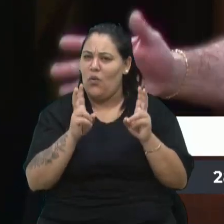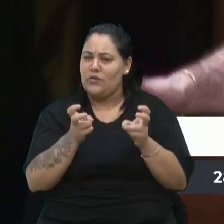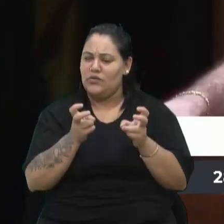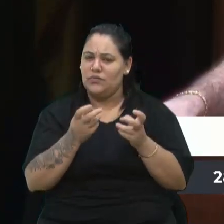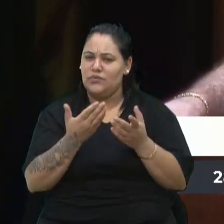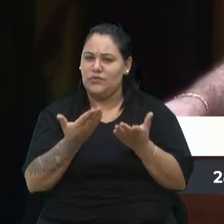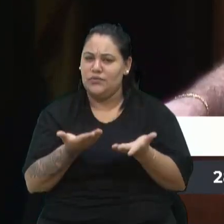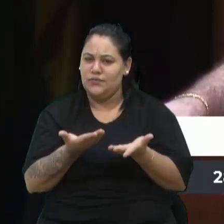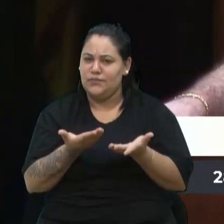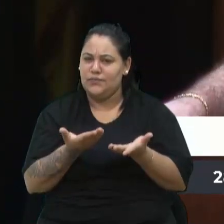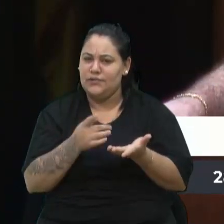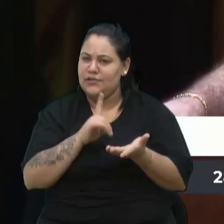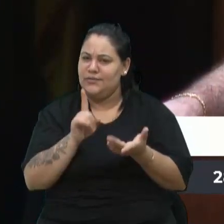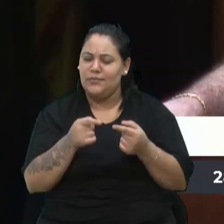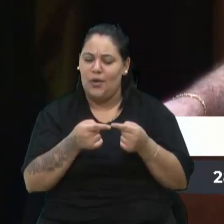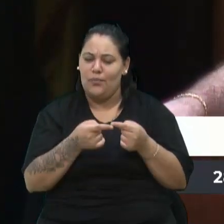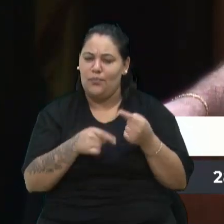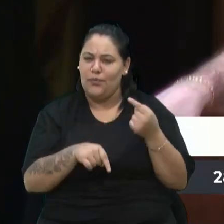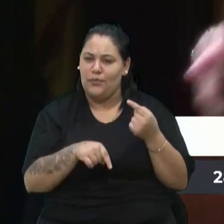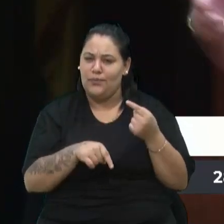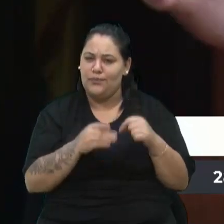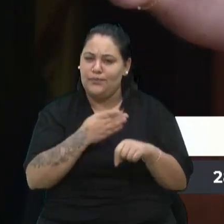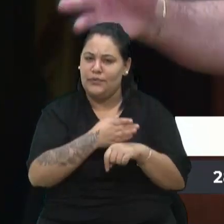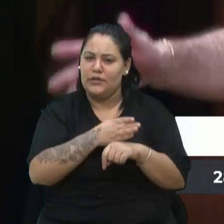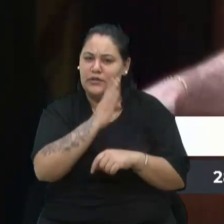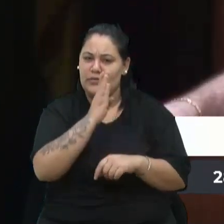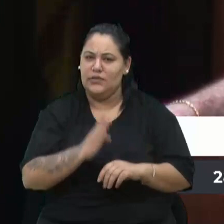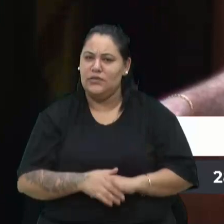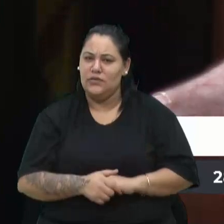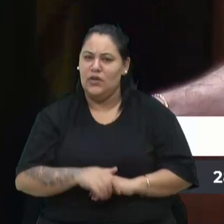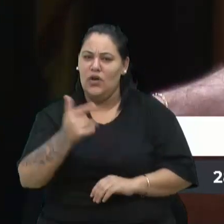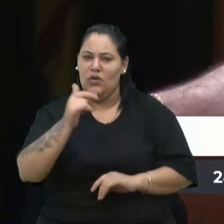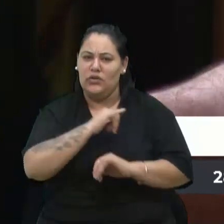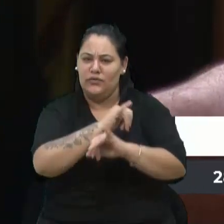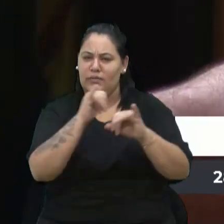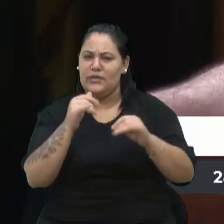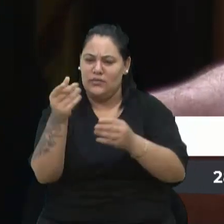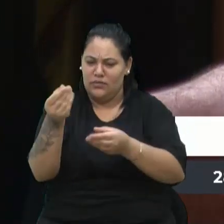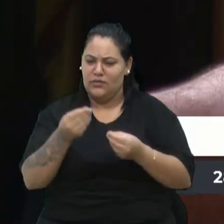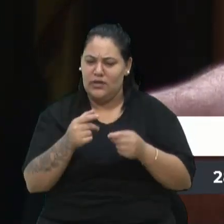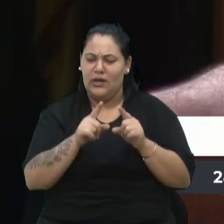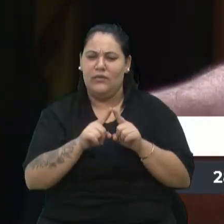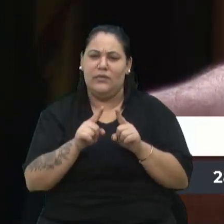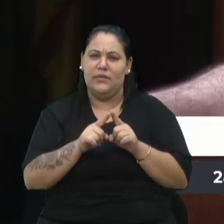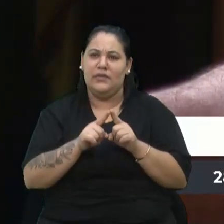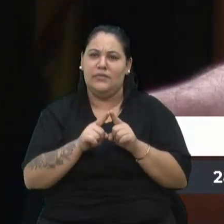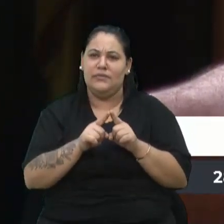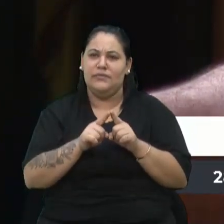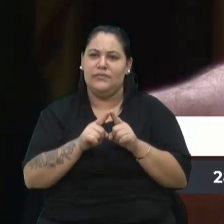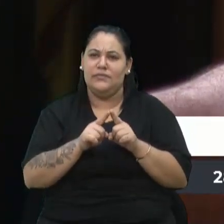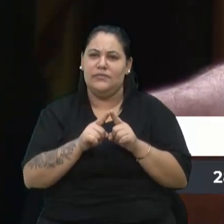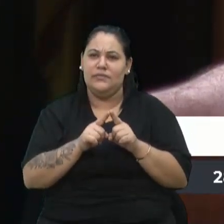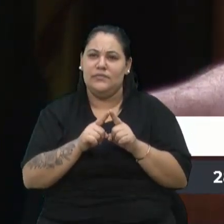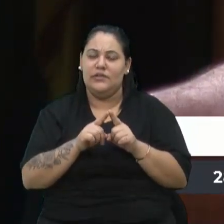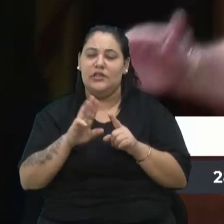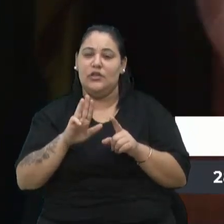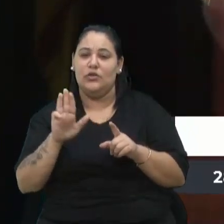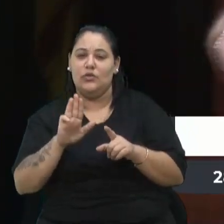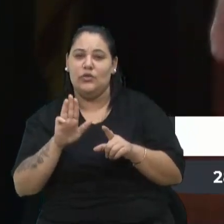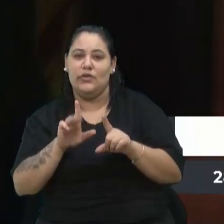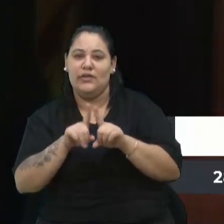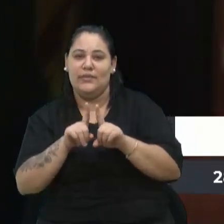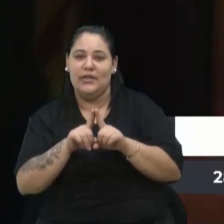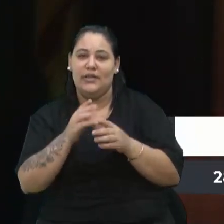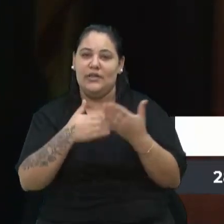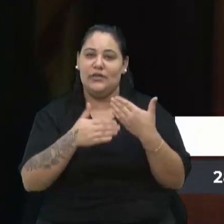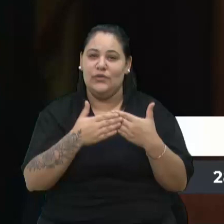nem sendo pertinente ao Brasil. Outra notícia que eu trago, né, e que o atual presidente, e isso tudo